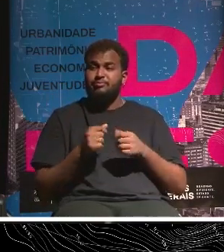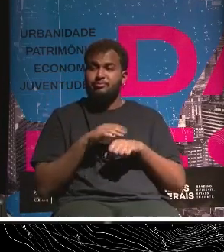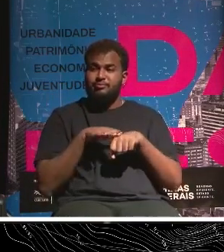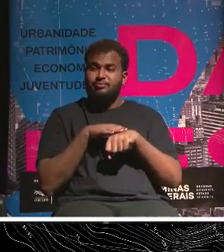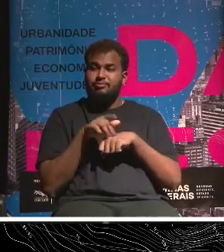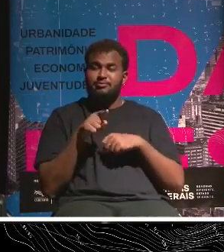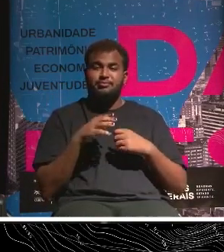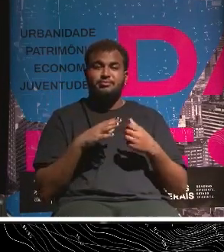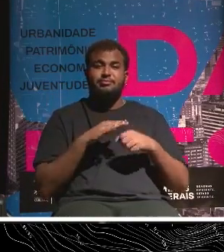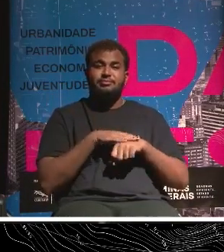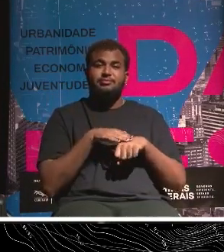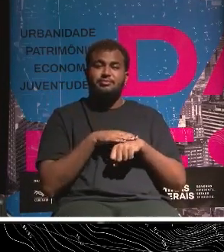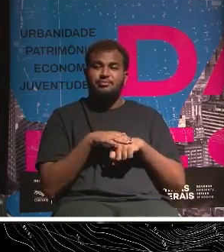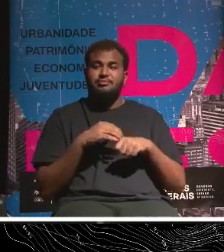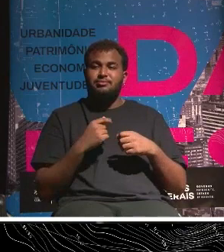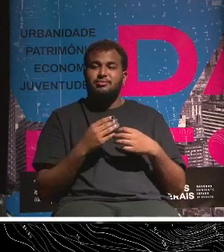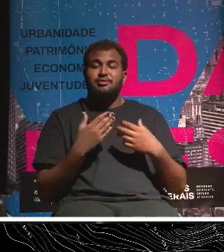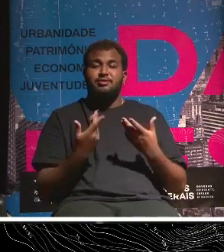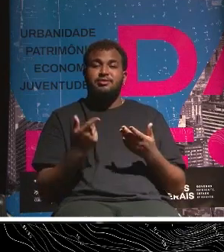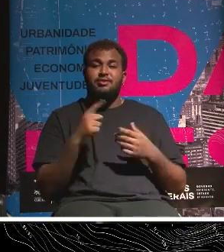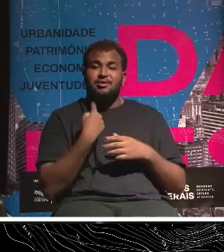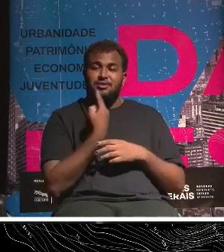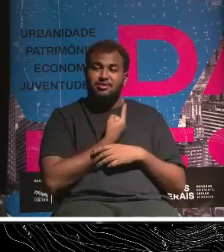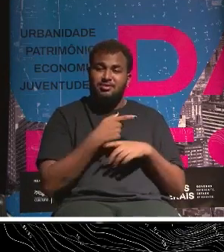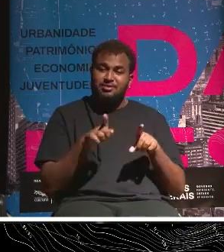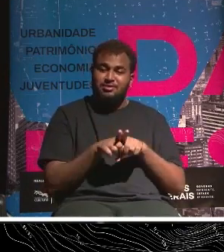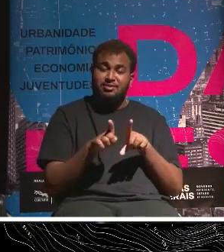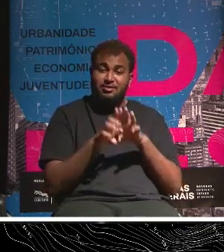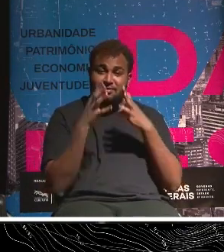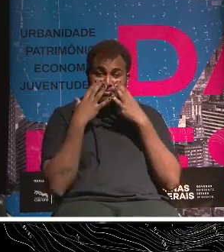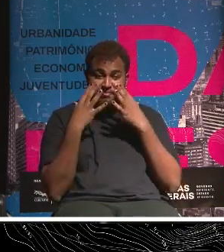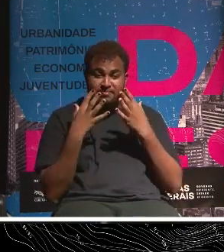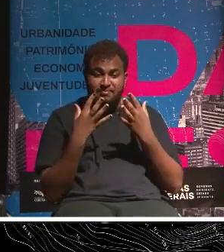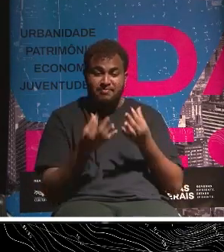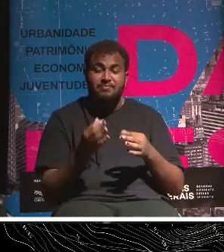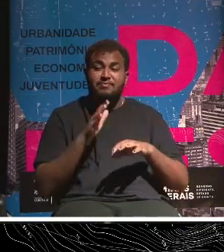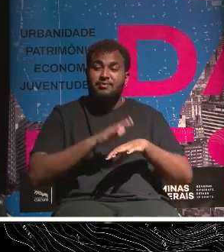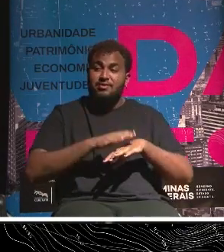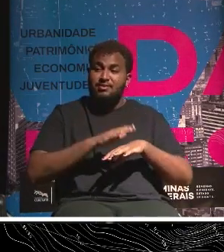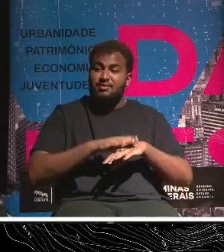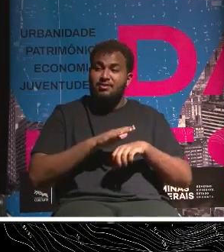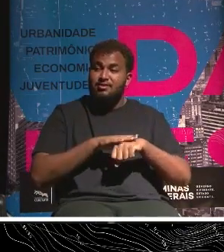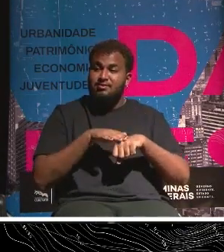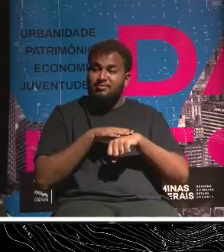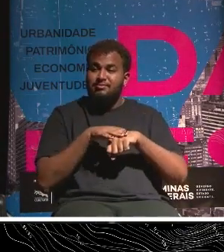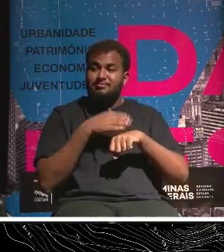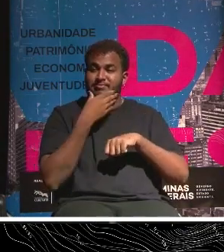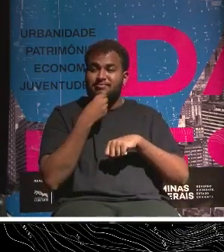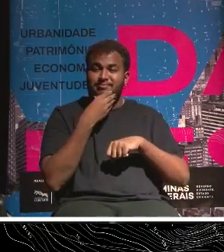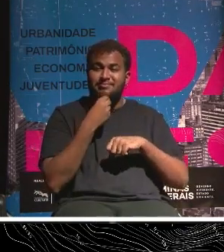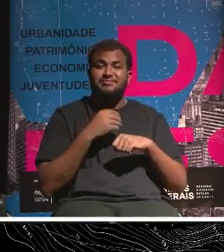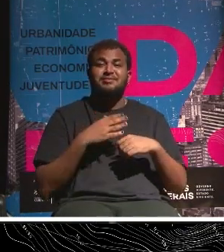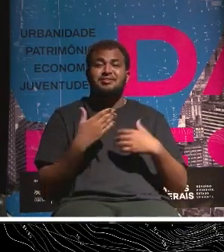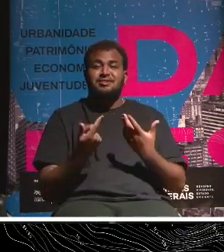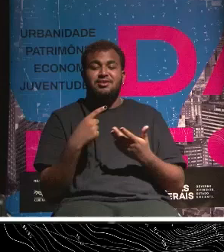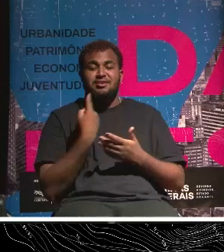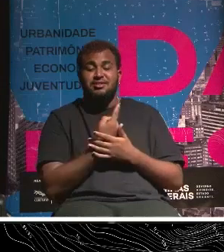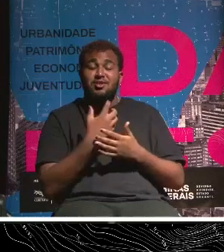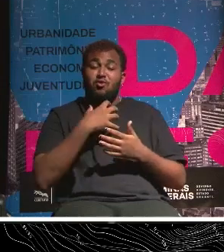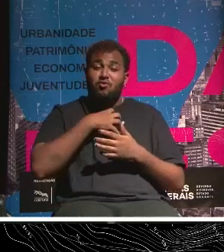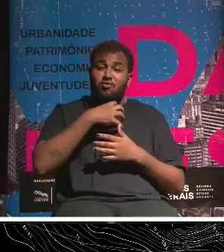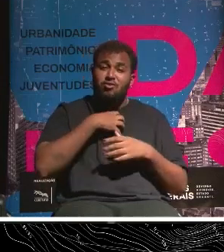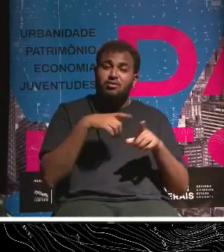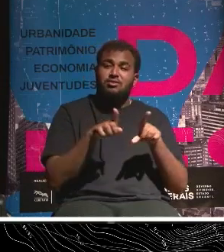CNPJ, enfim. Então, se a gente se atenta a este lugar de se organizar e de gerar grana de uma outra forma, a